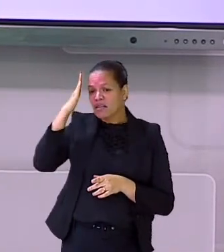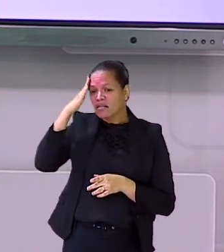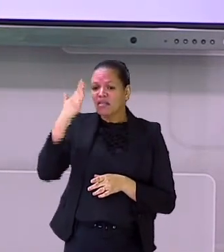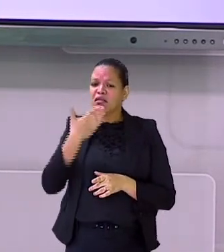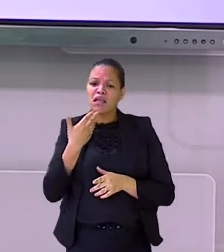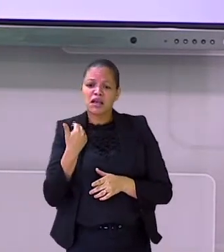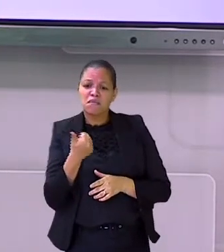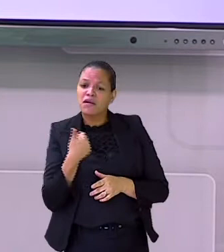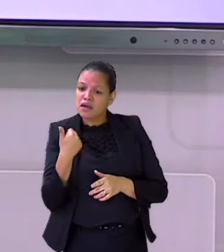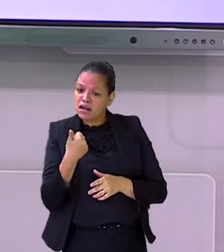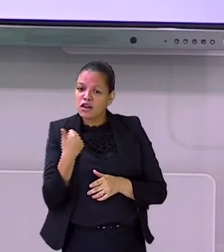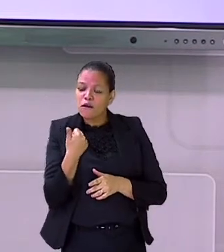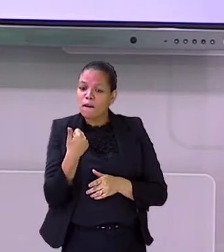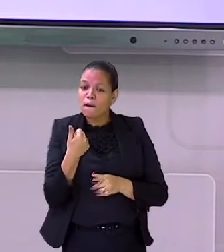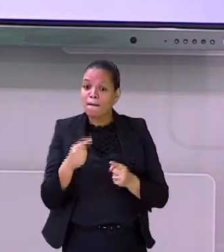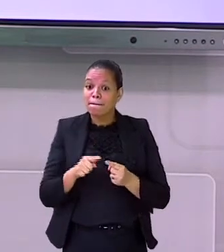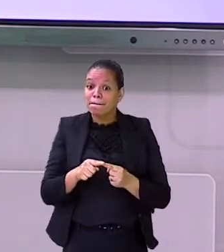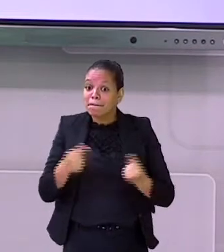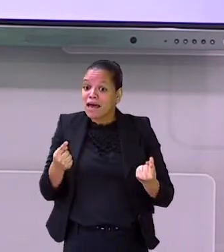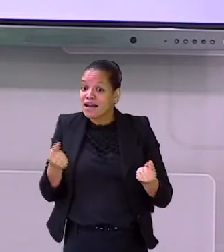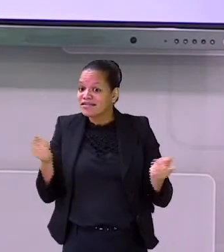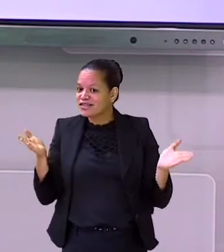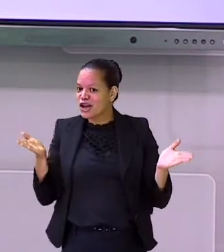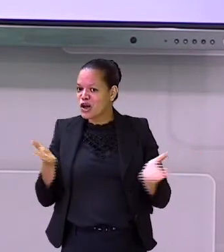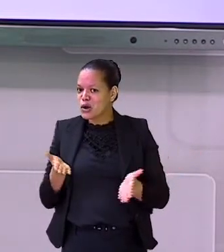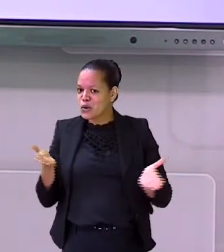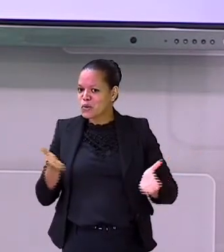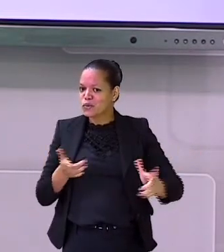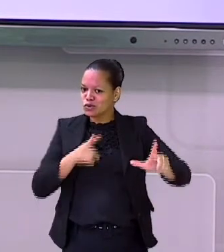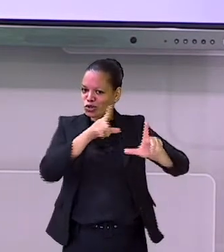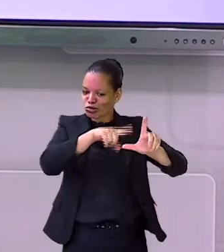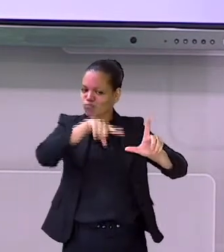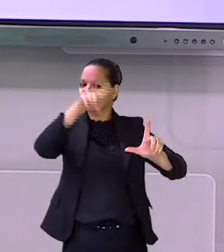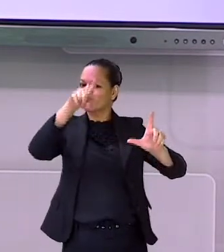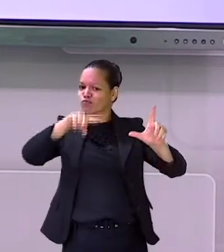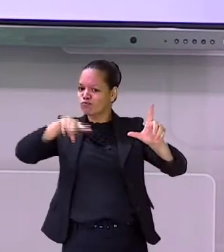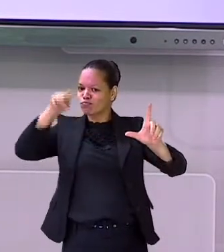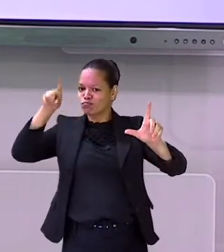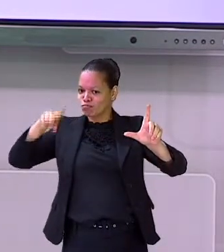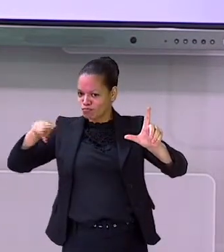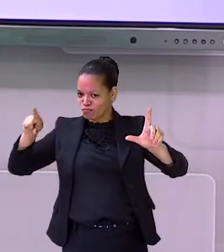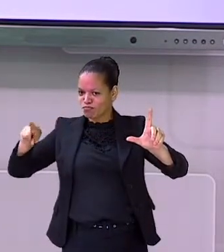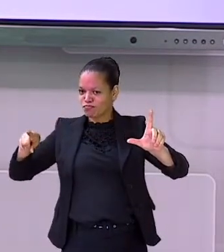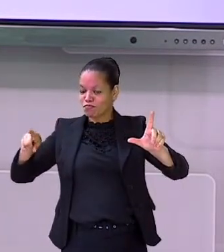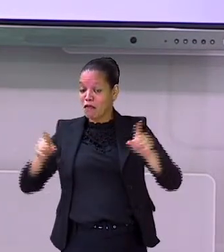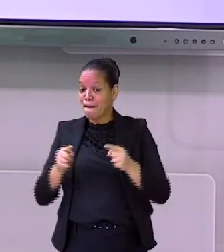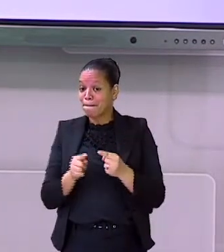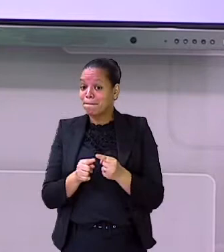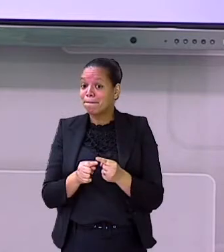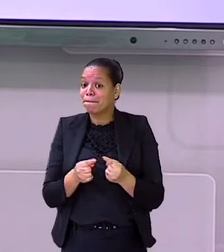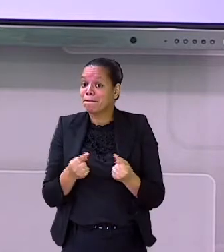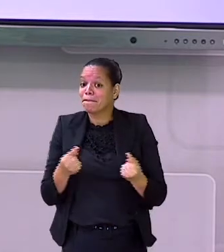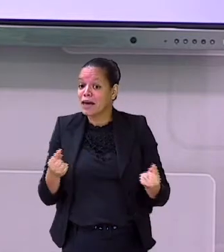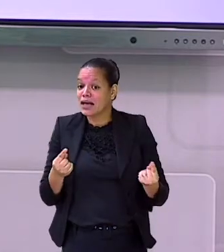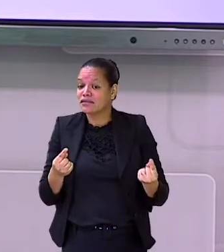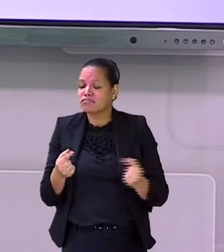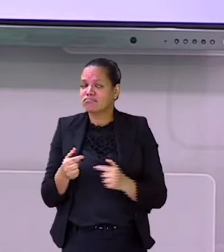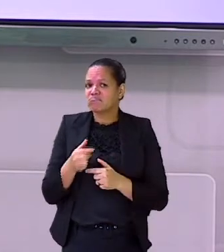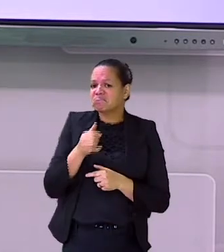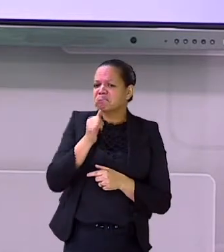dia. Mas então, depois que a gente faz um levantamento, que a gente coleta os dados